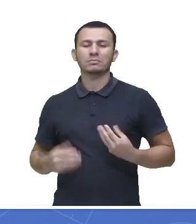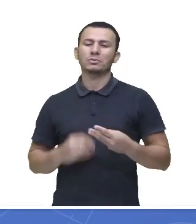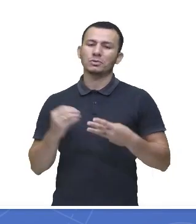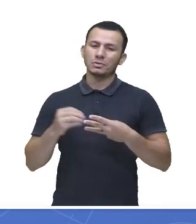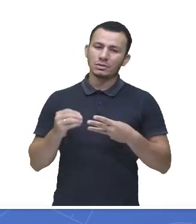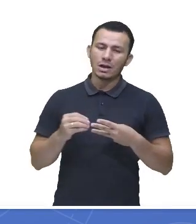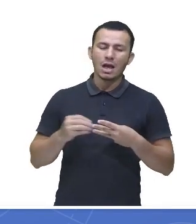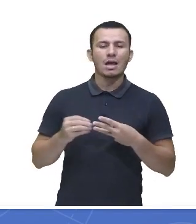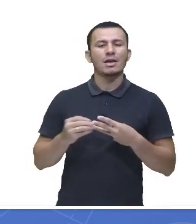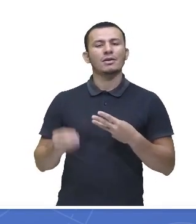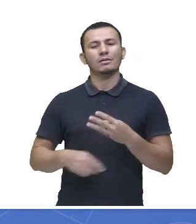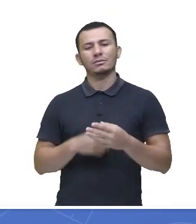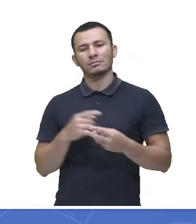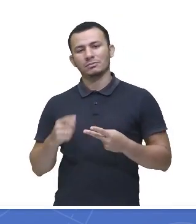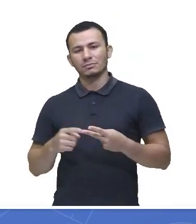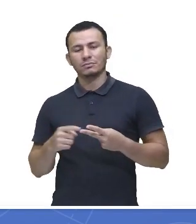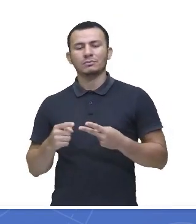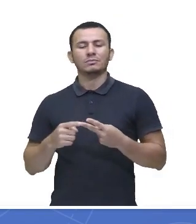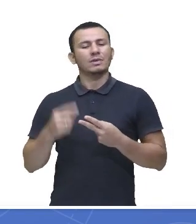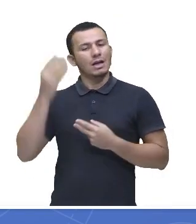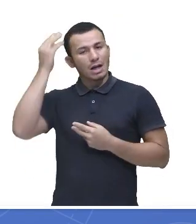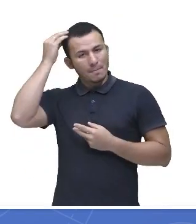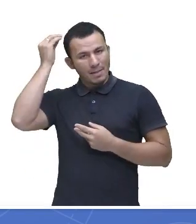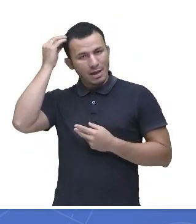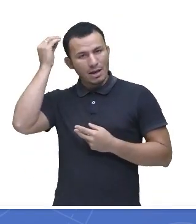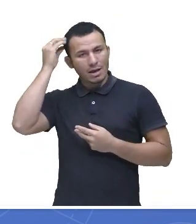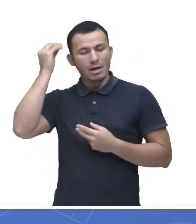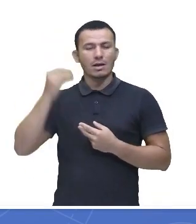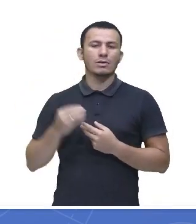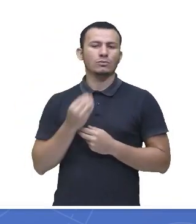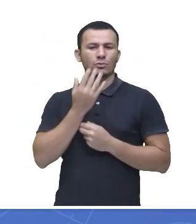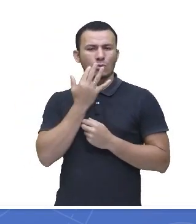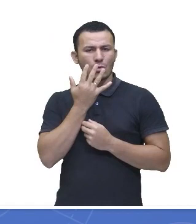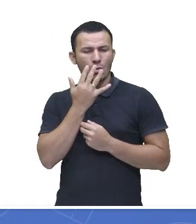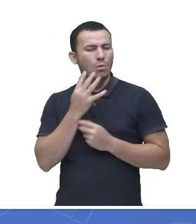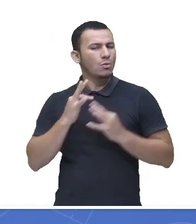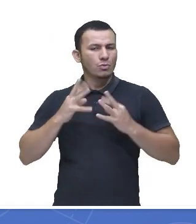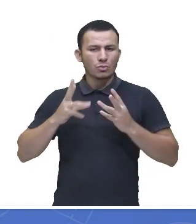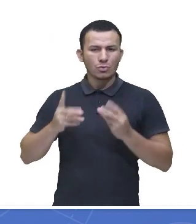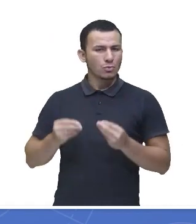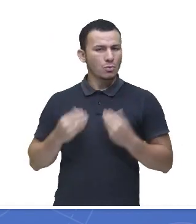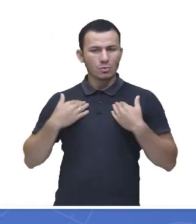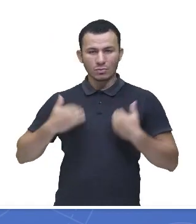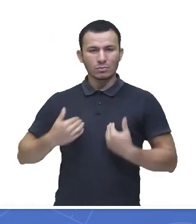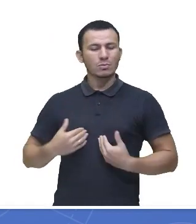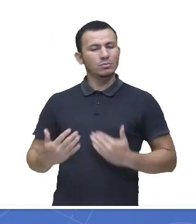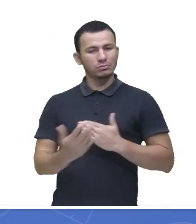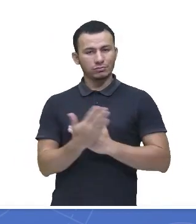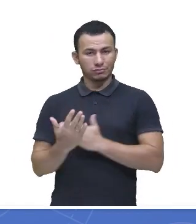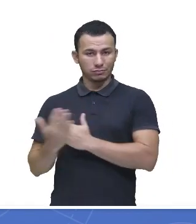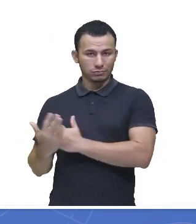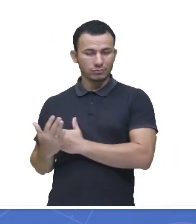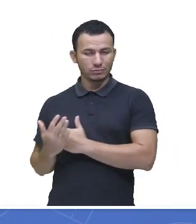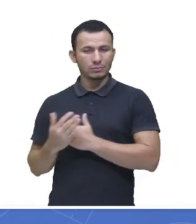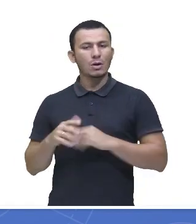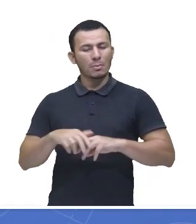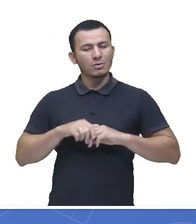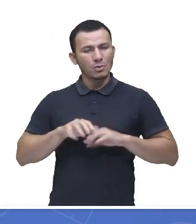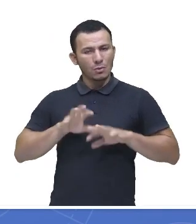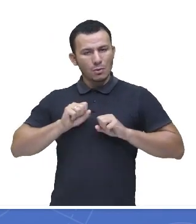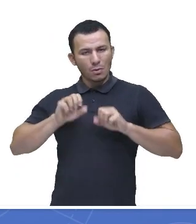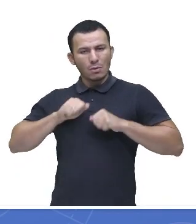na composição do meu cabelo, ok? Essas coisas, todo o meu organismo, beleza? Vamos continuar no intestino